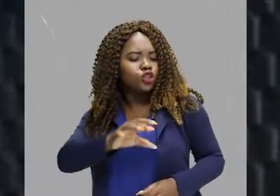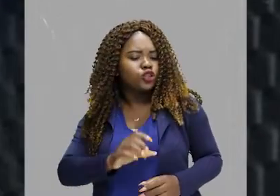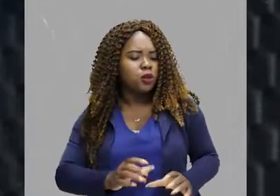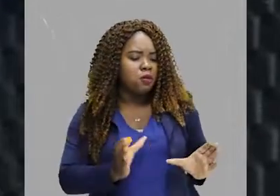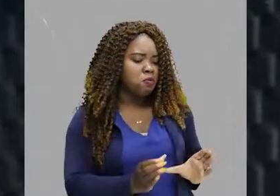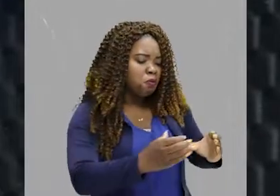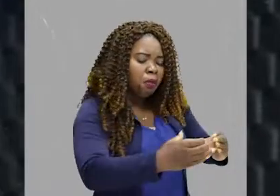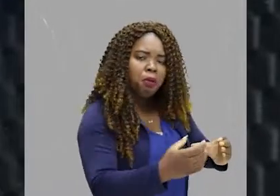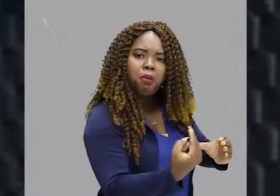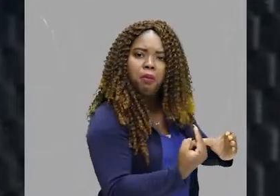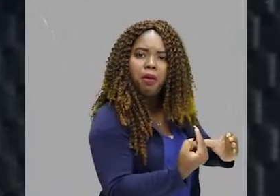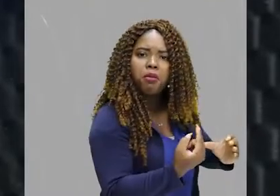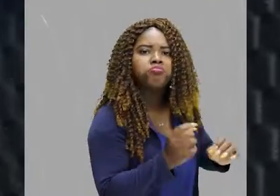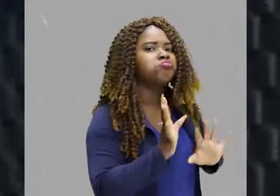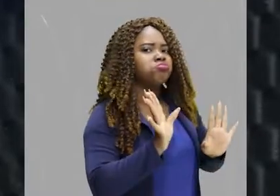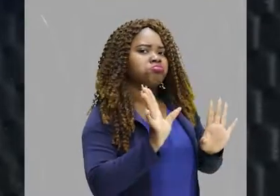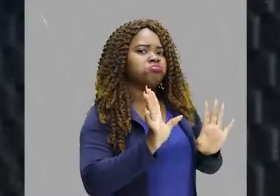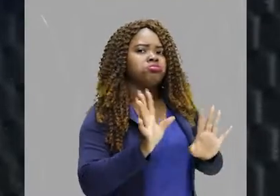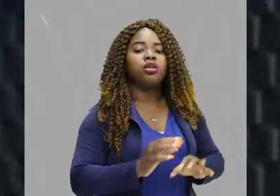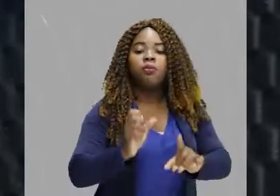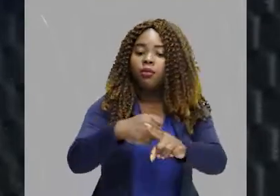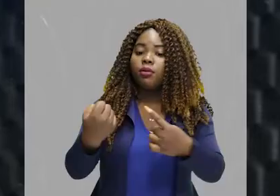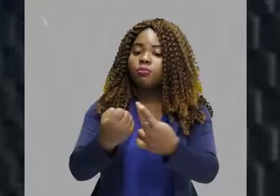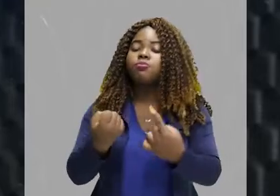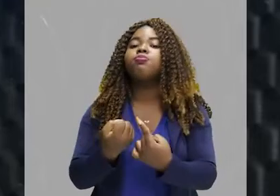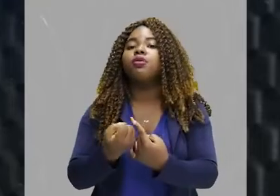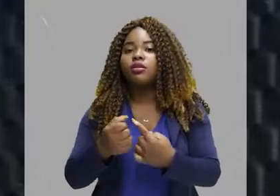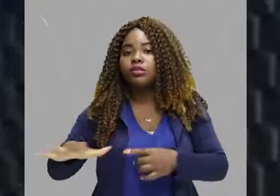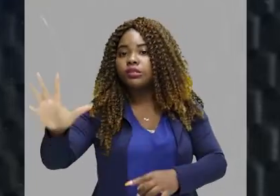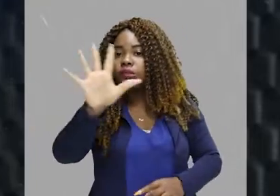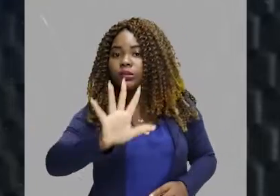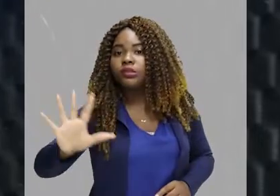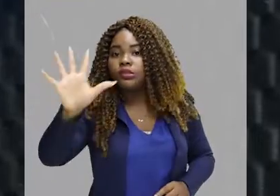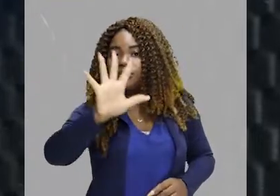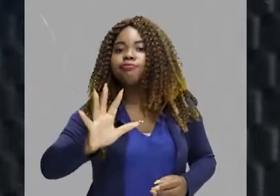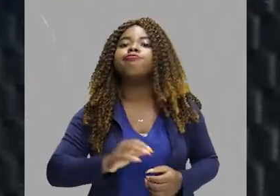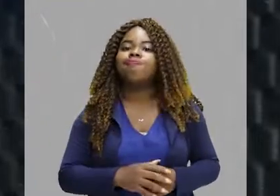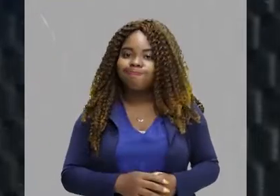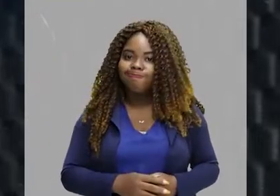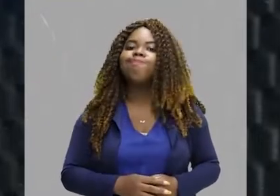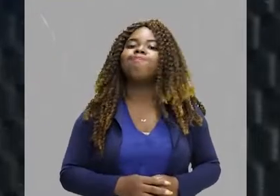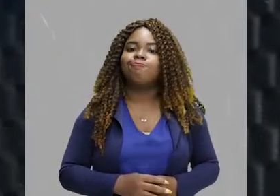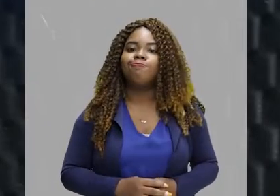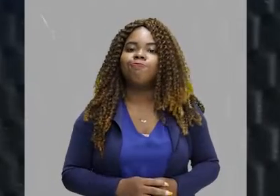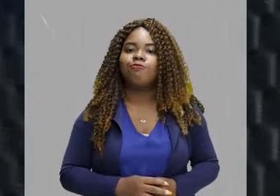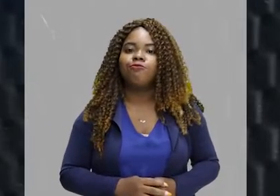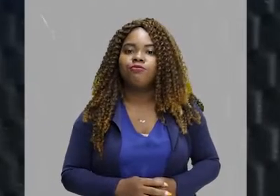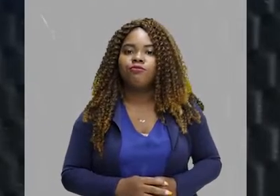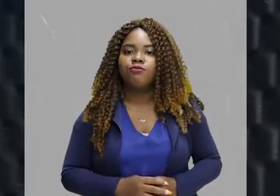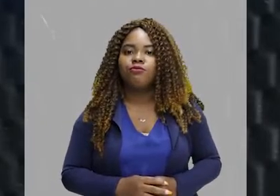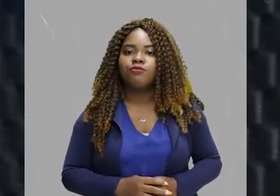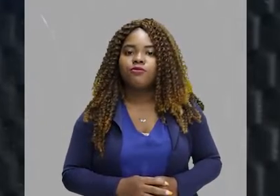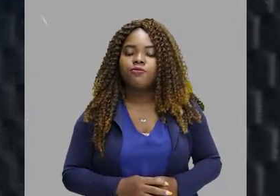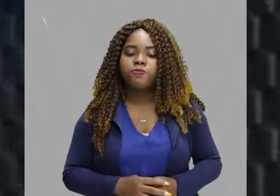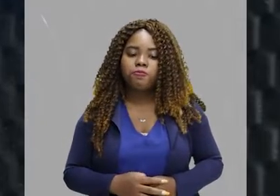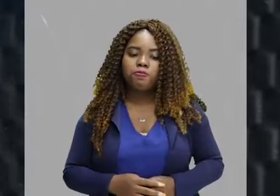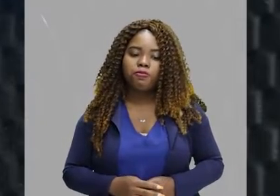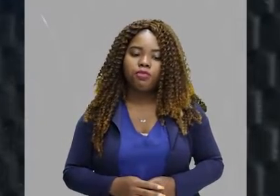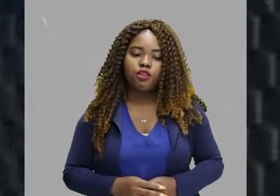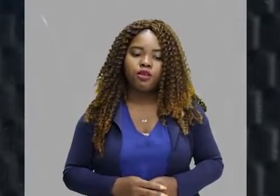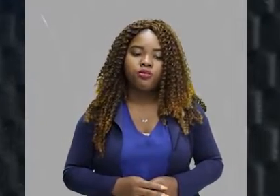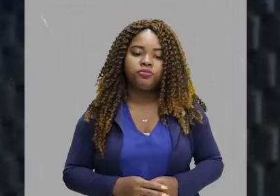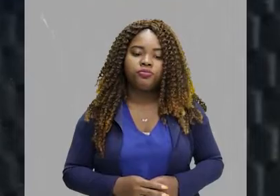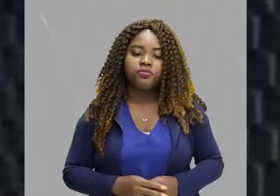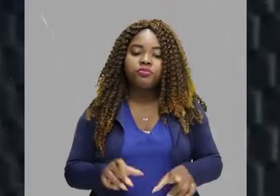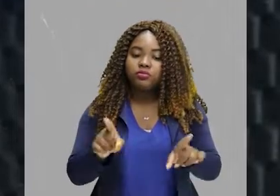pequeno grupo, mas para a sociedade de maneira coletiva, de maneira ampla, de maneira abrangente, certo? Ao